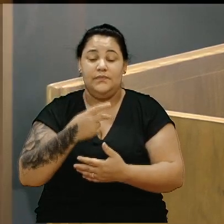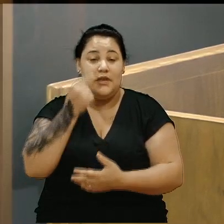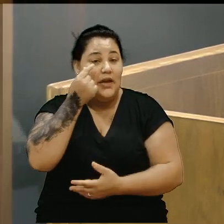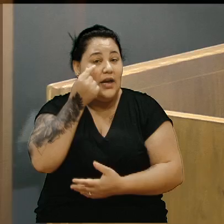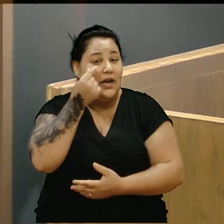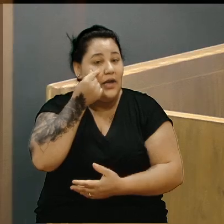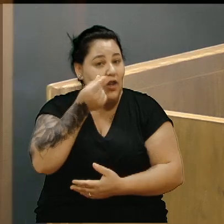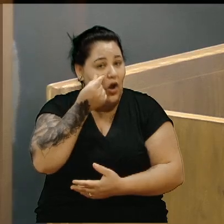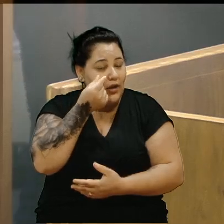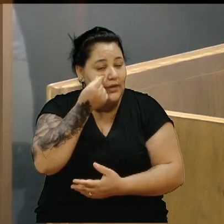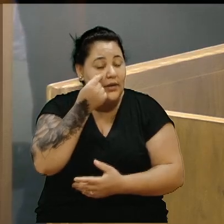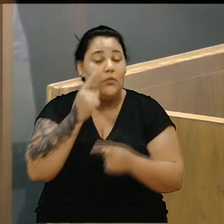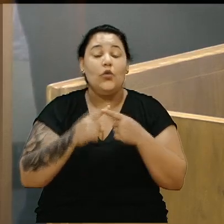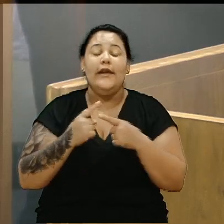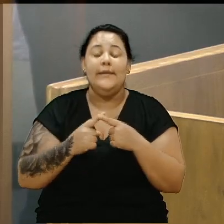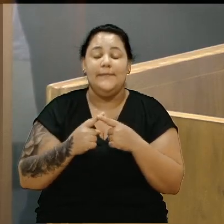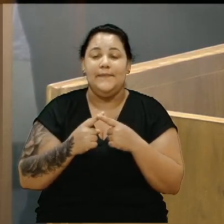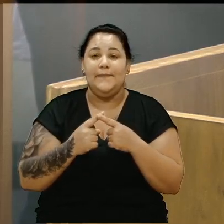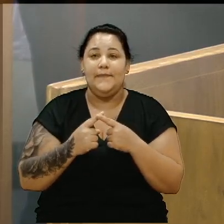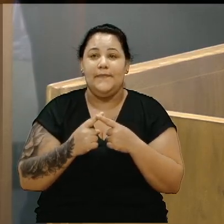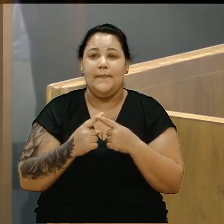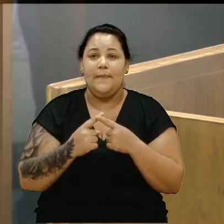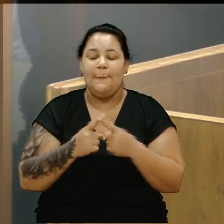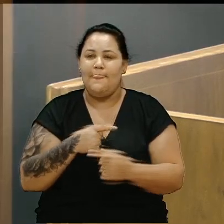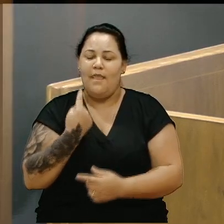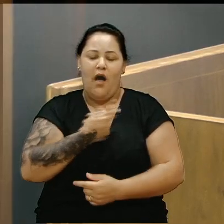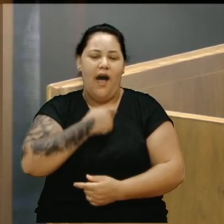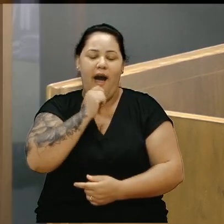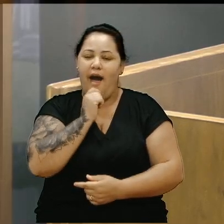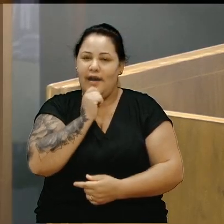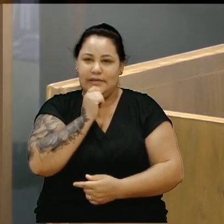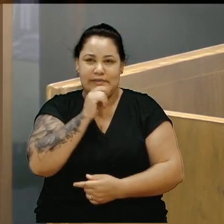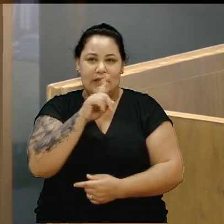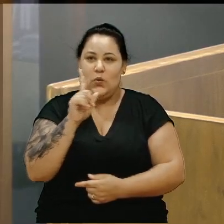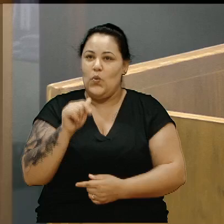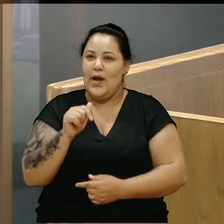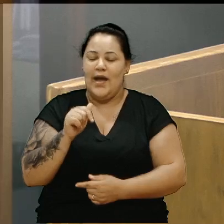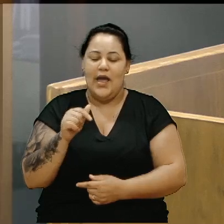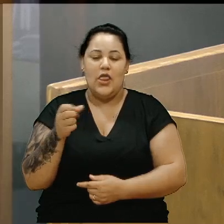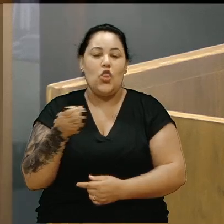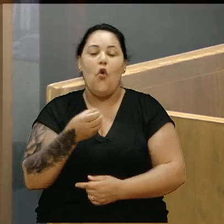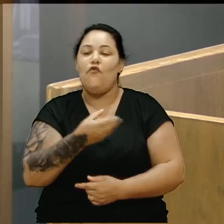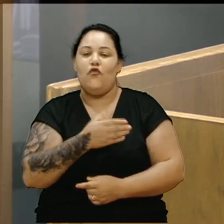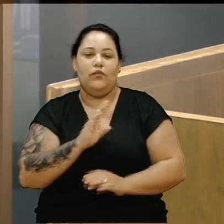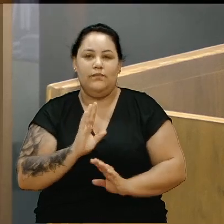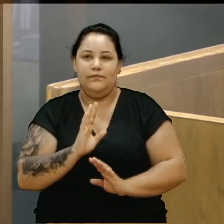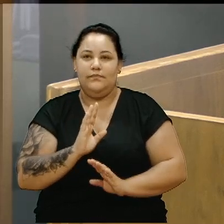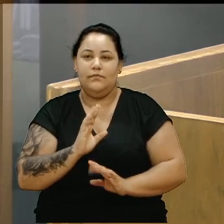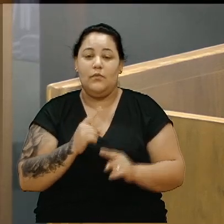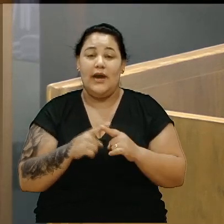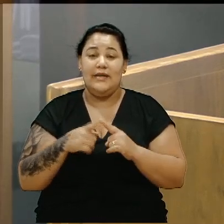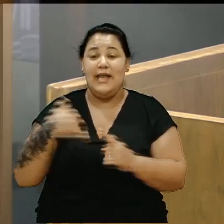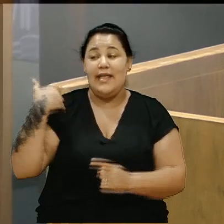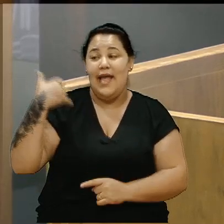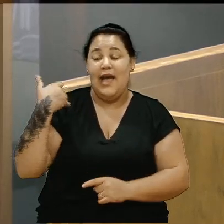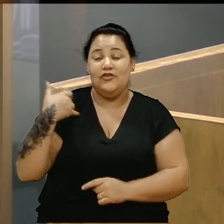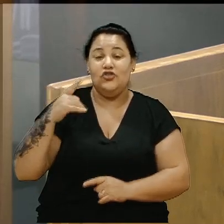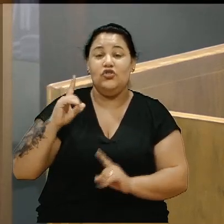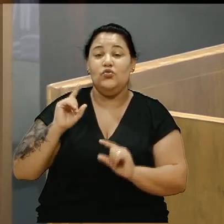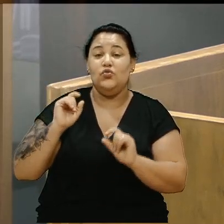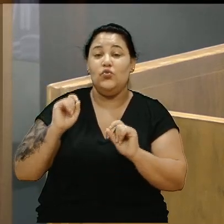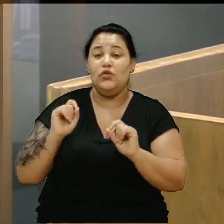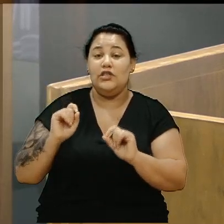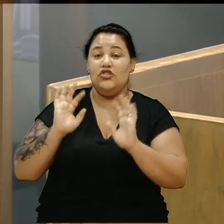Frisso, porque nós não somos mais novidade, pela idade, pelo que nós já passamos, e